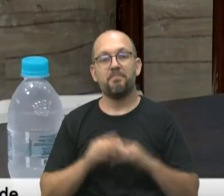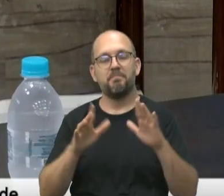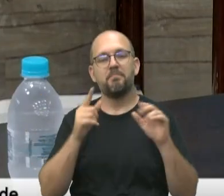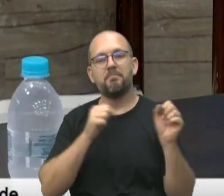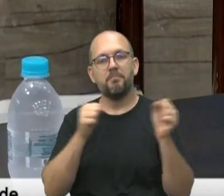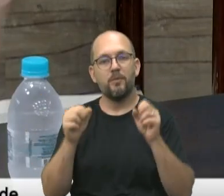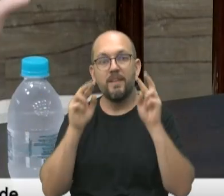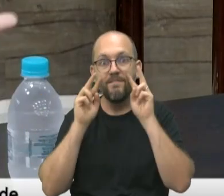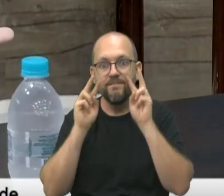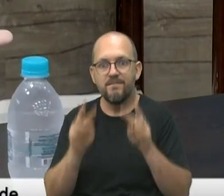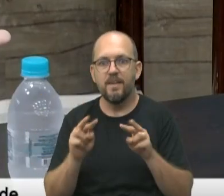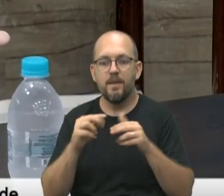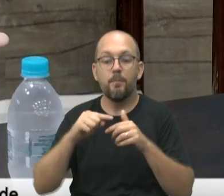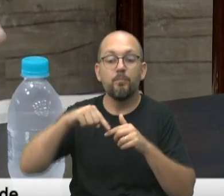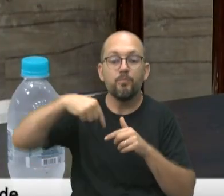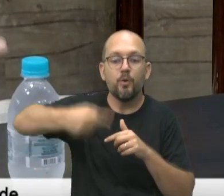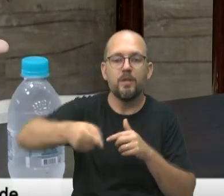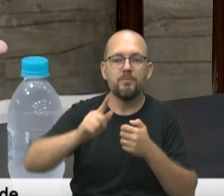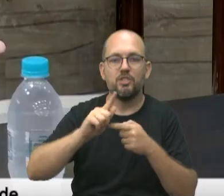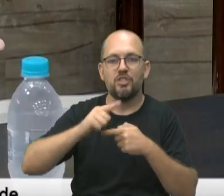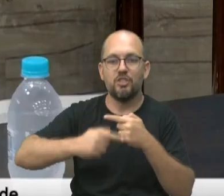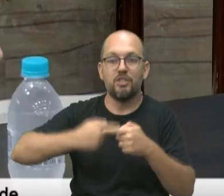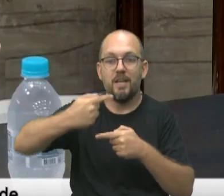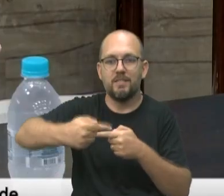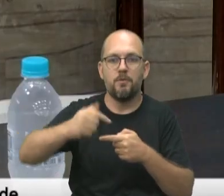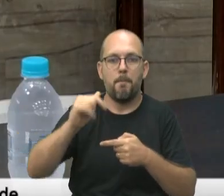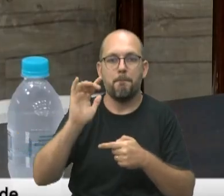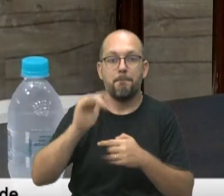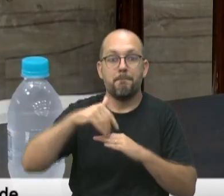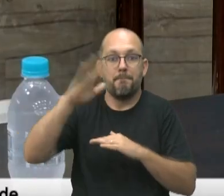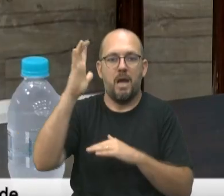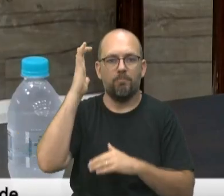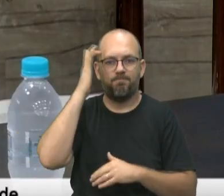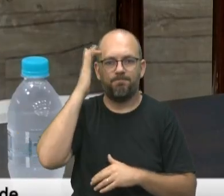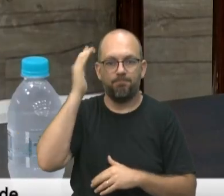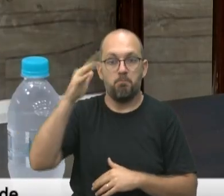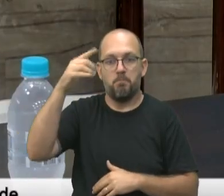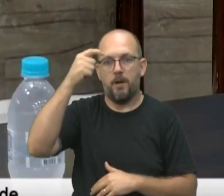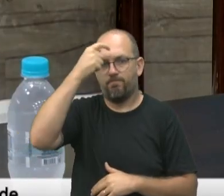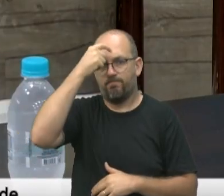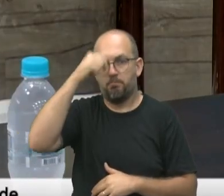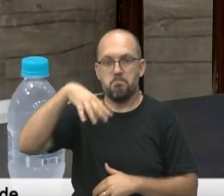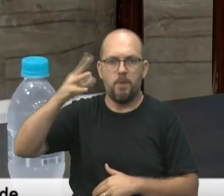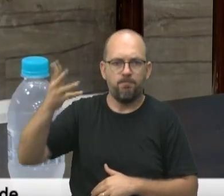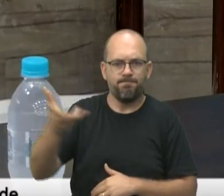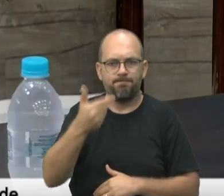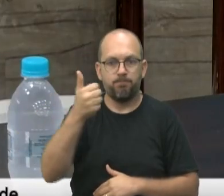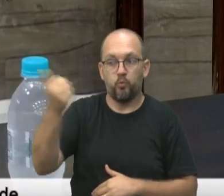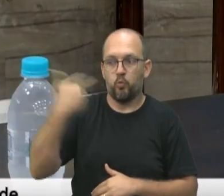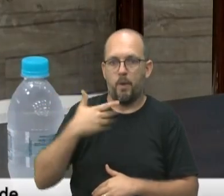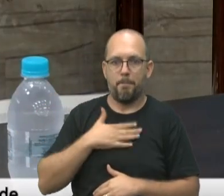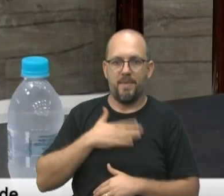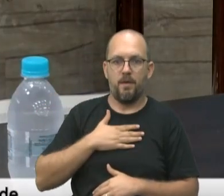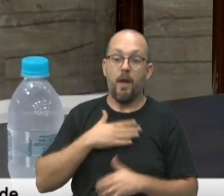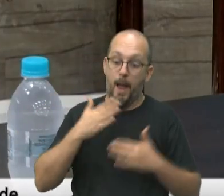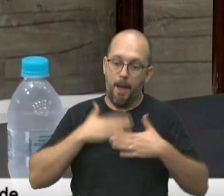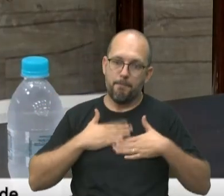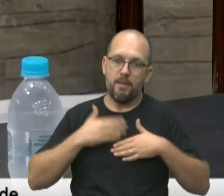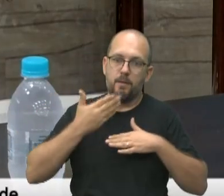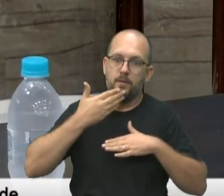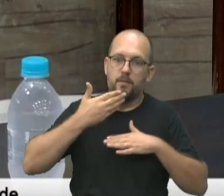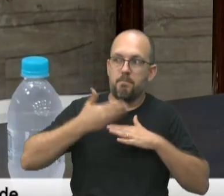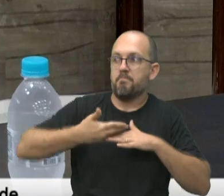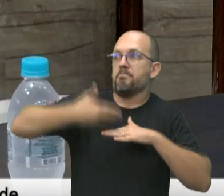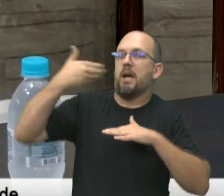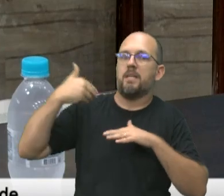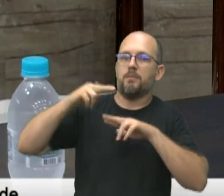ver que a próxima geração é mais formada, mais consciente, mais eloquente do que a minha, assim como a minha pôde ser mais por conta de quem